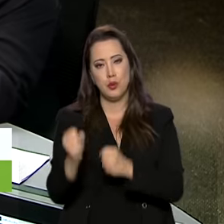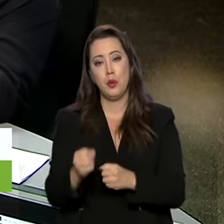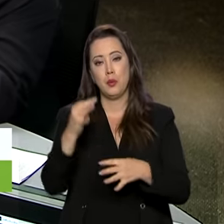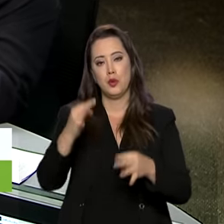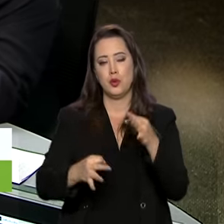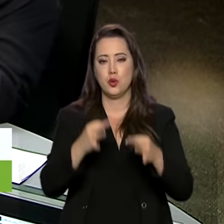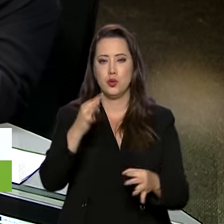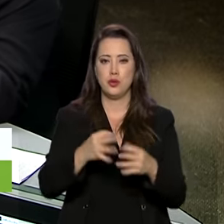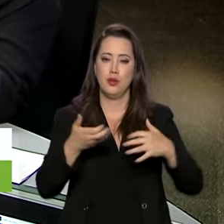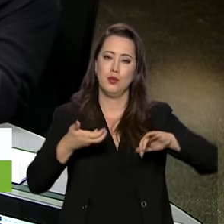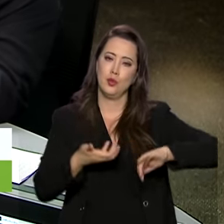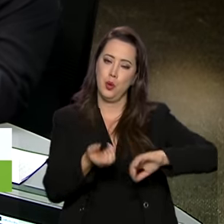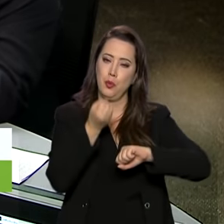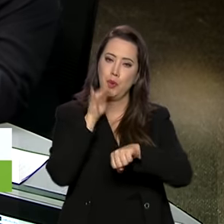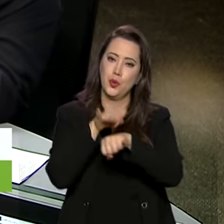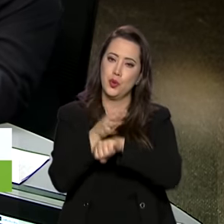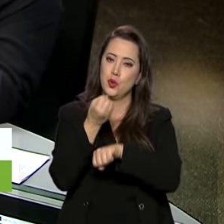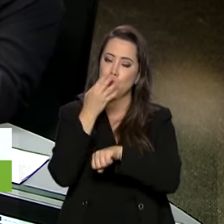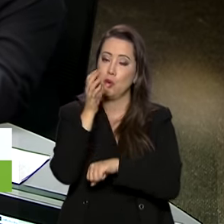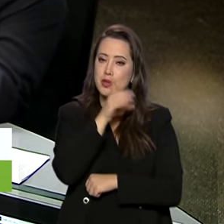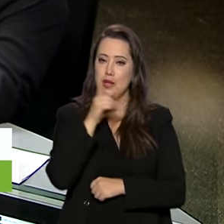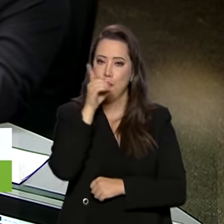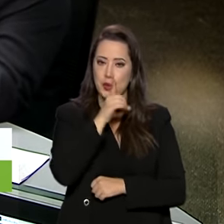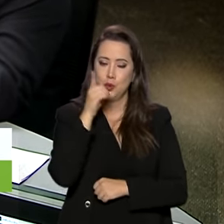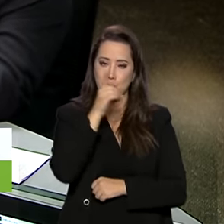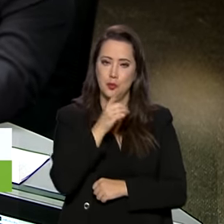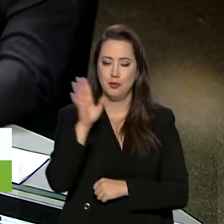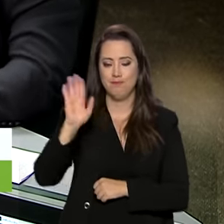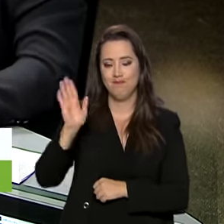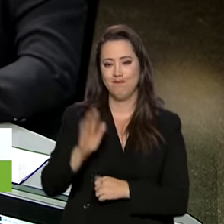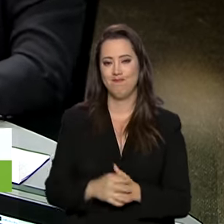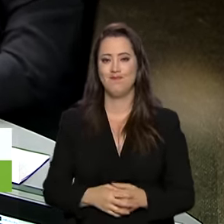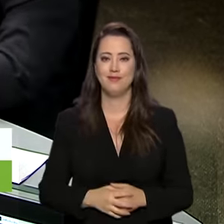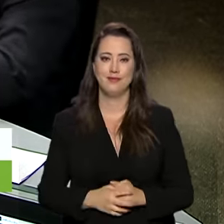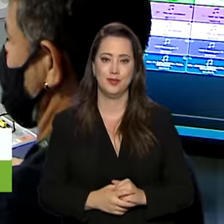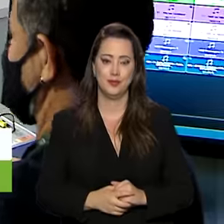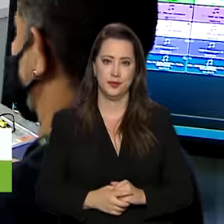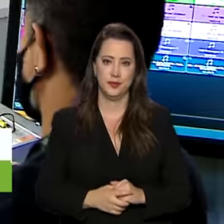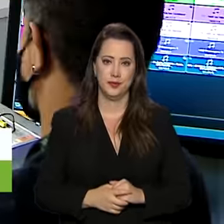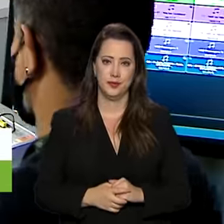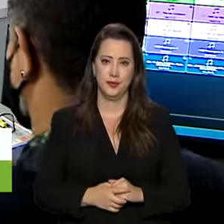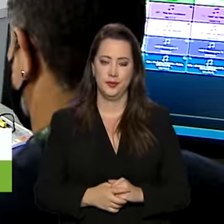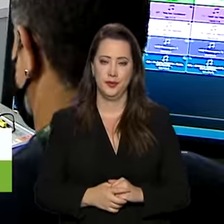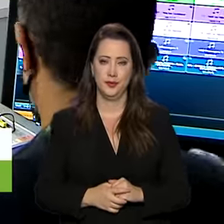e do congresso nacional boa noite um bom fim de semana E até segunda e